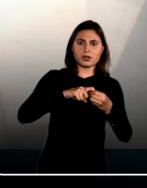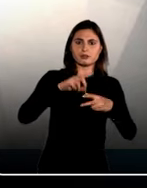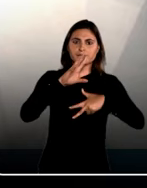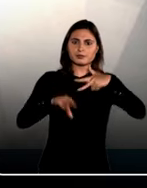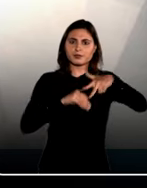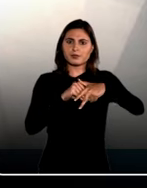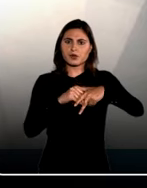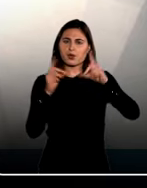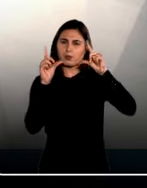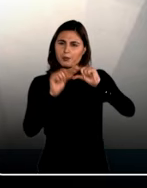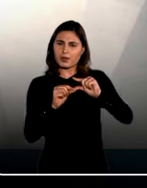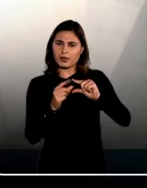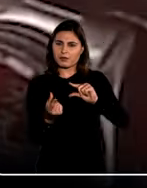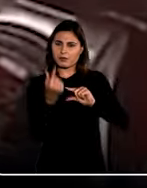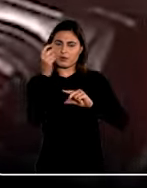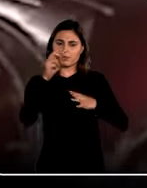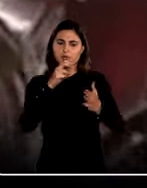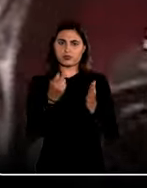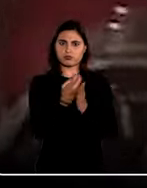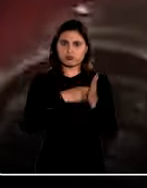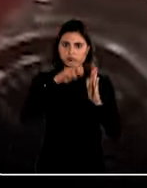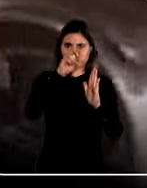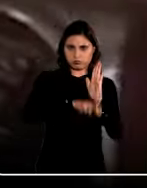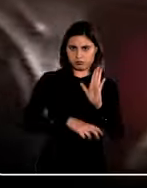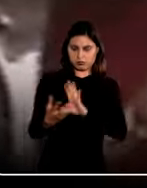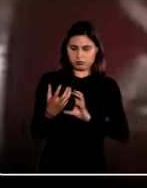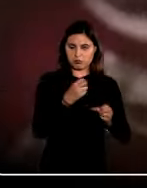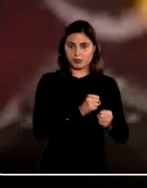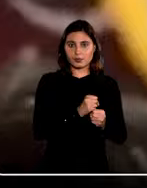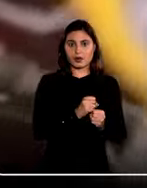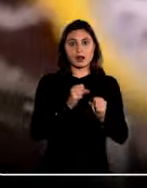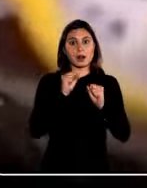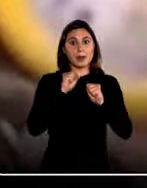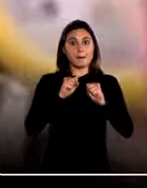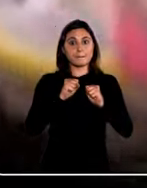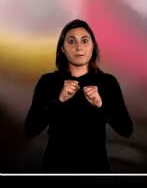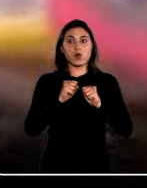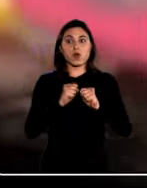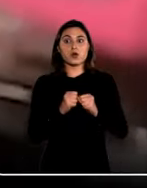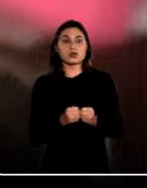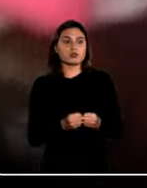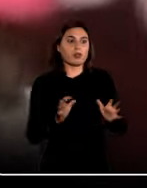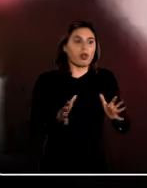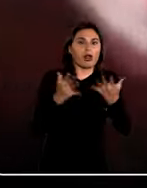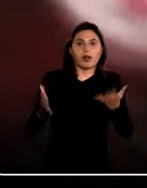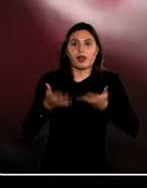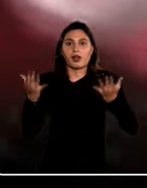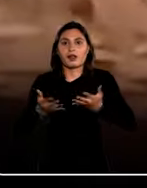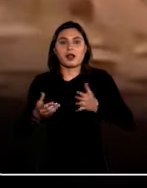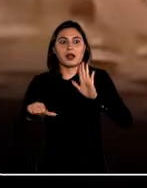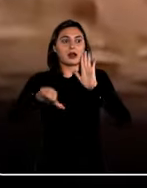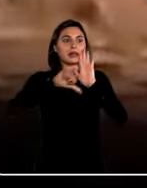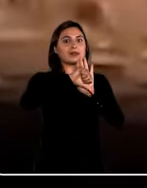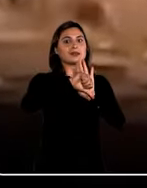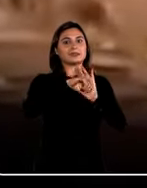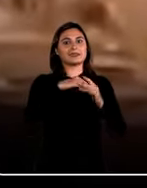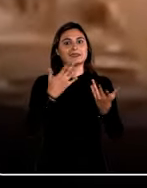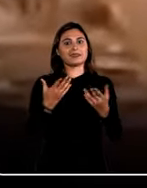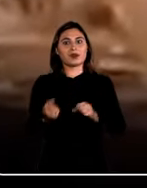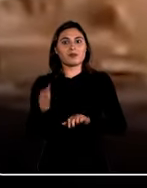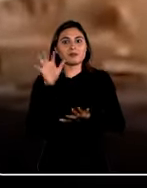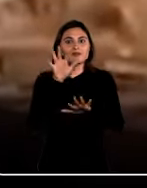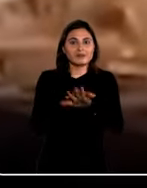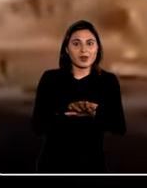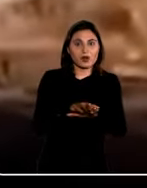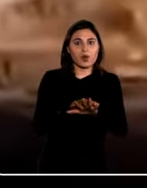pequeno valor do Imposto não recolhido poderia estimular uma economia do crime na medida em que criaria uma cota de imunidade penal